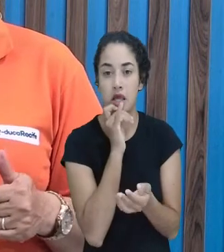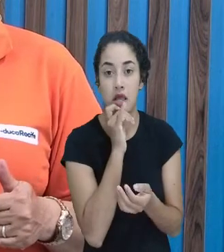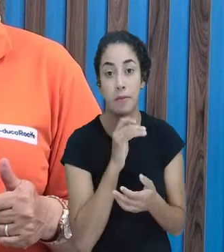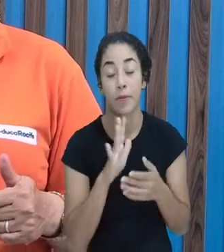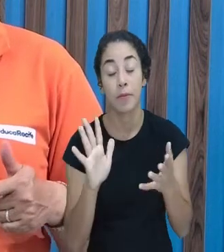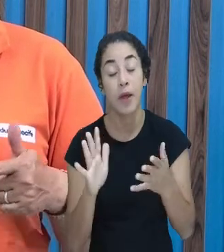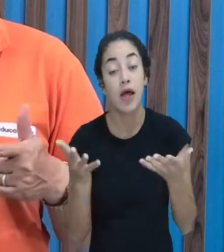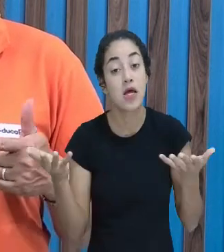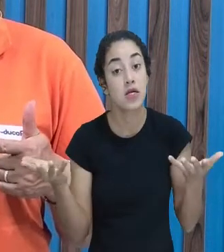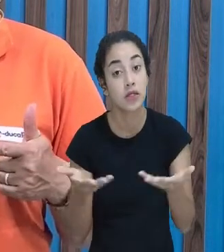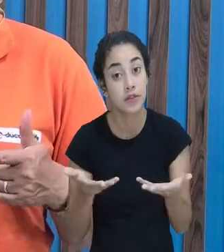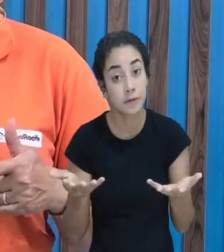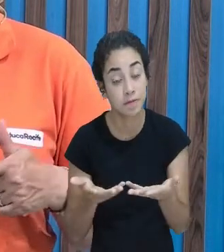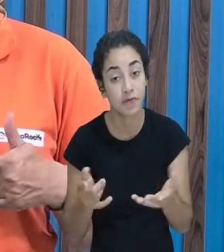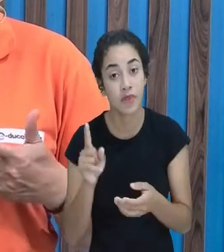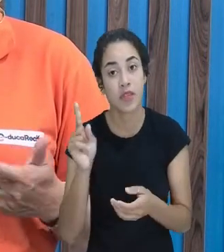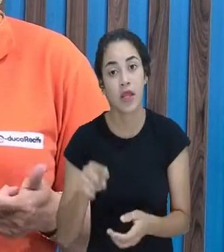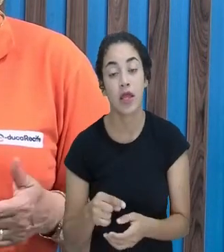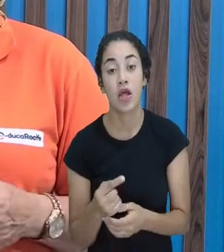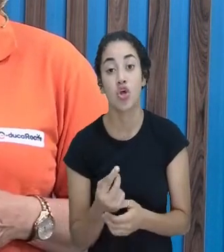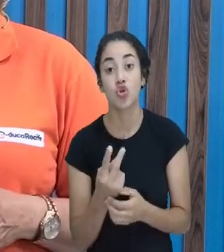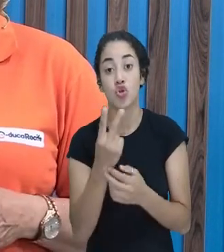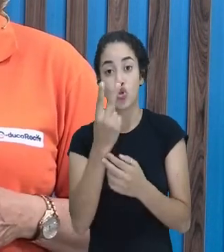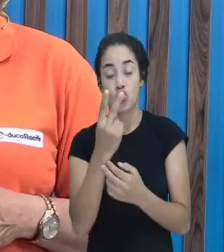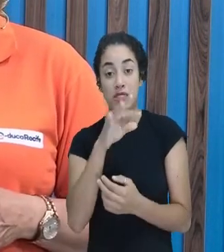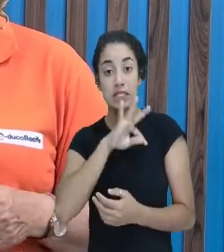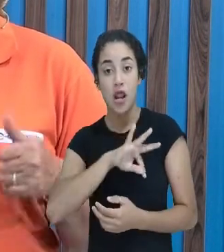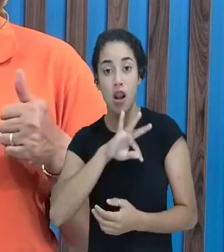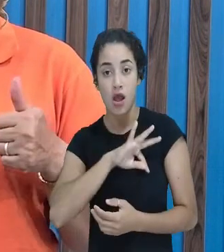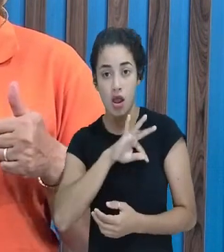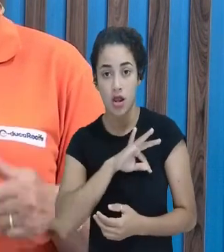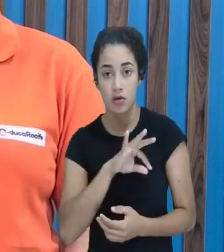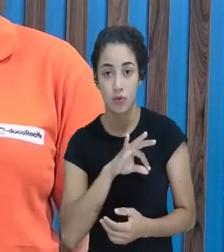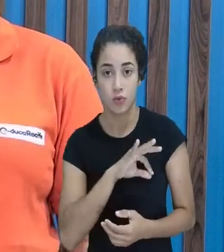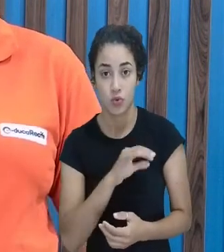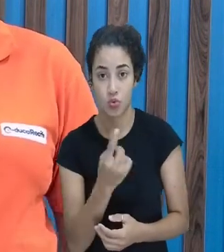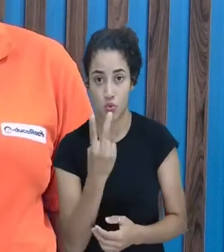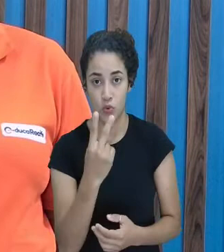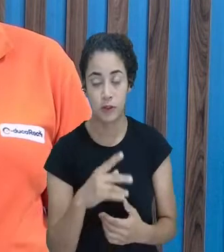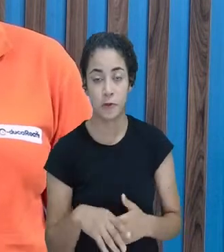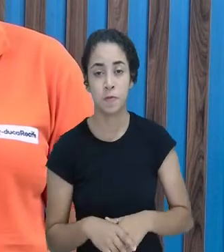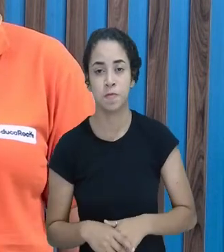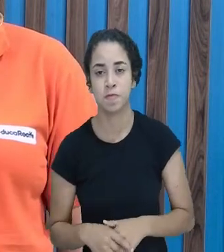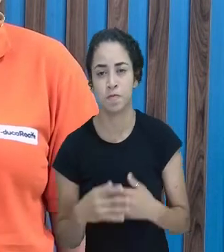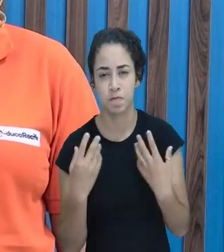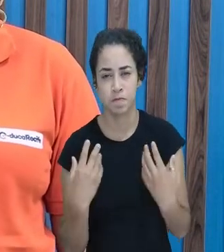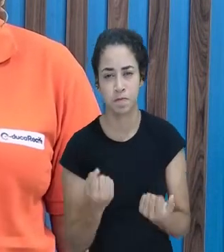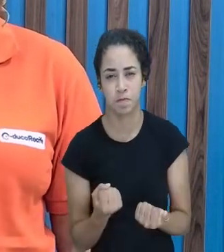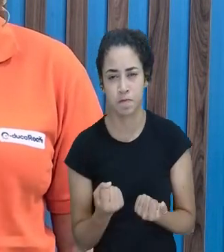fazer agora, ele é com 2 salários mínimos, tá certo? Vamos lá.